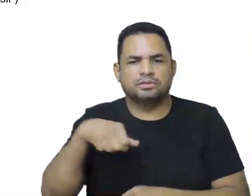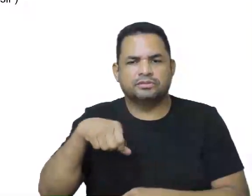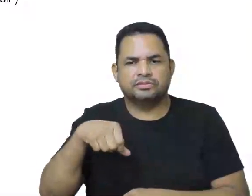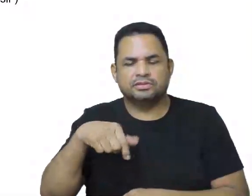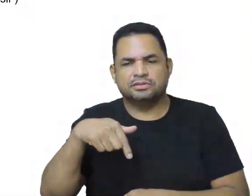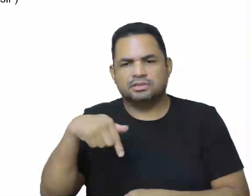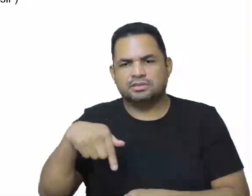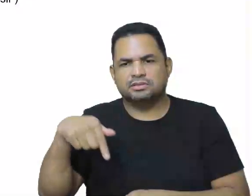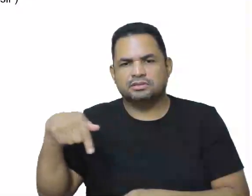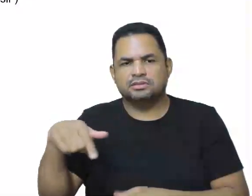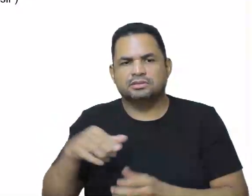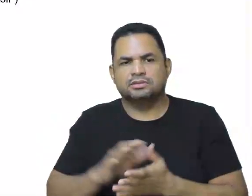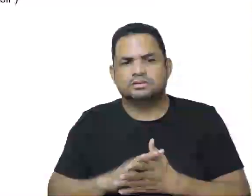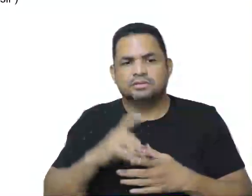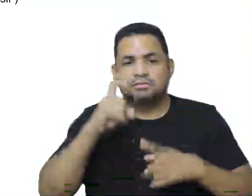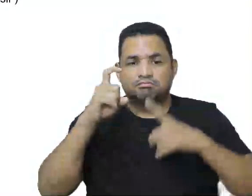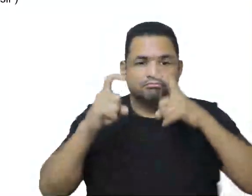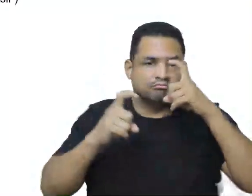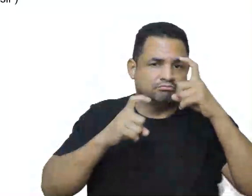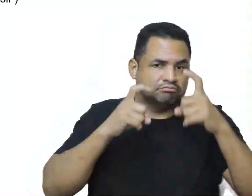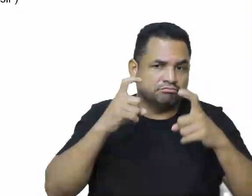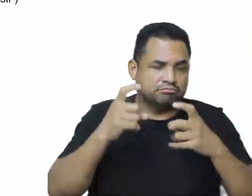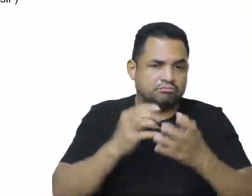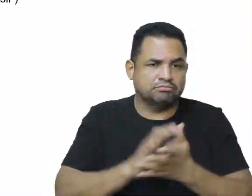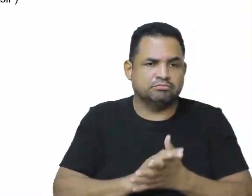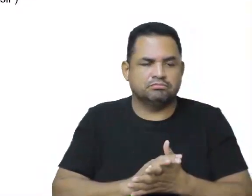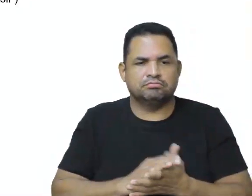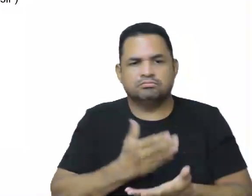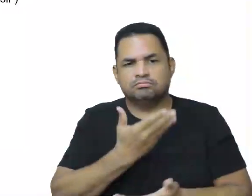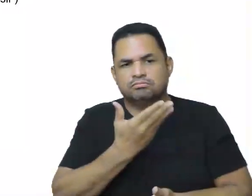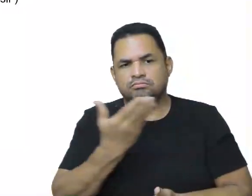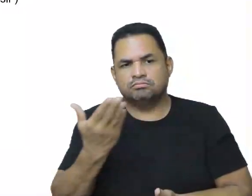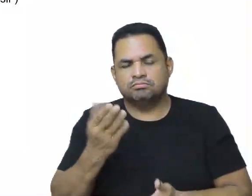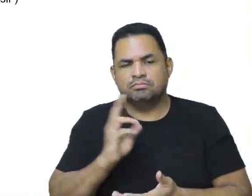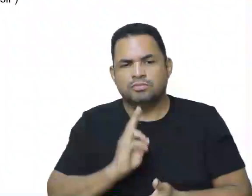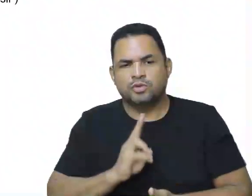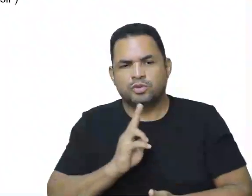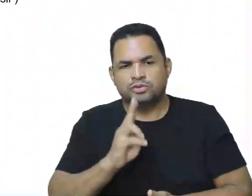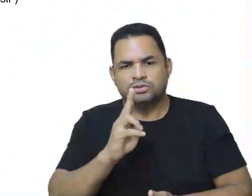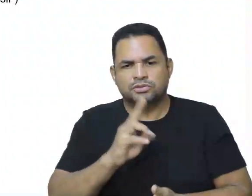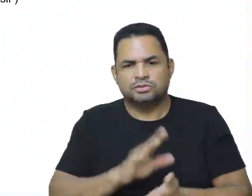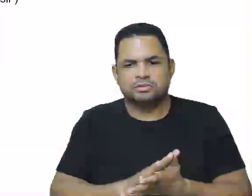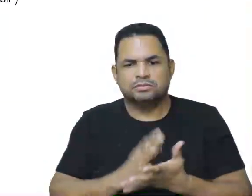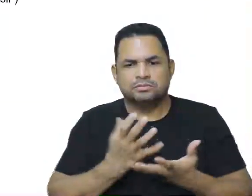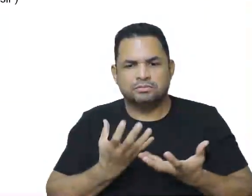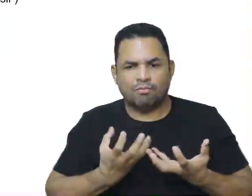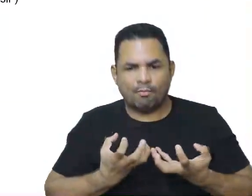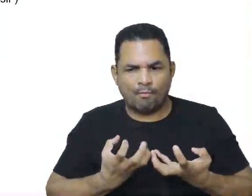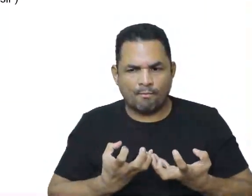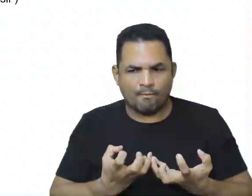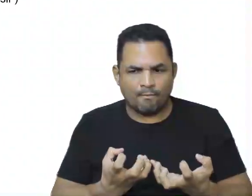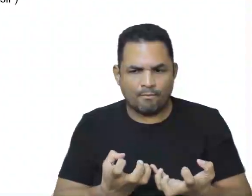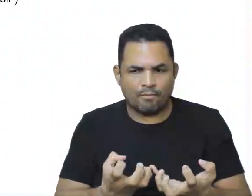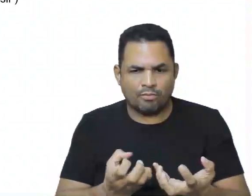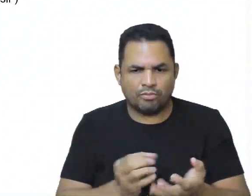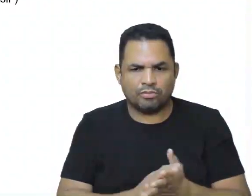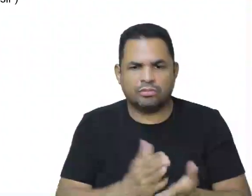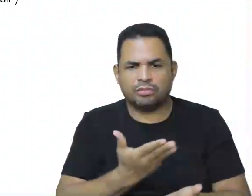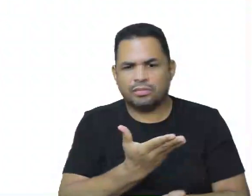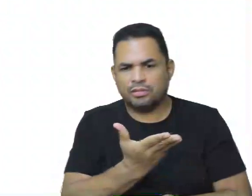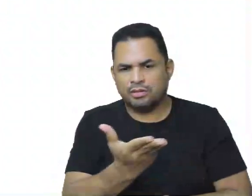1967, aí, com essa preocupação acerca do processo de desertificação no mundo.